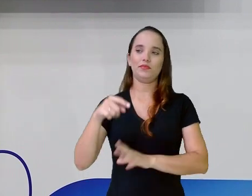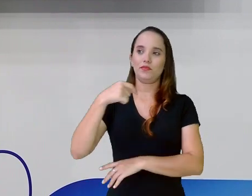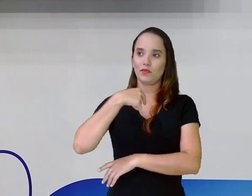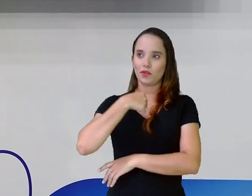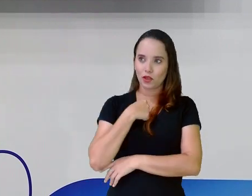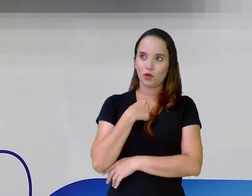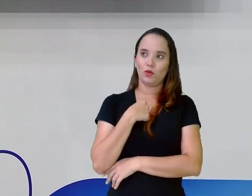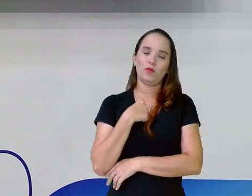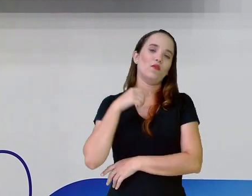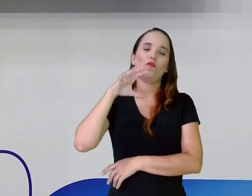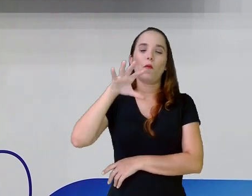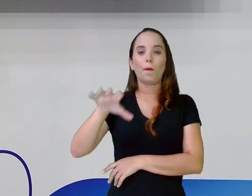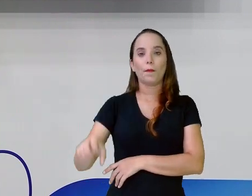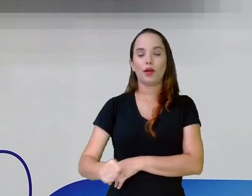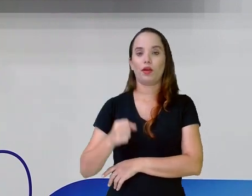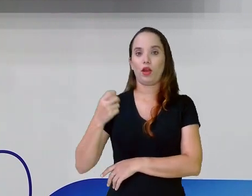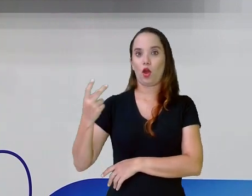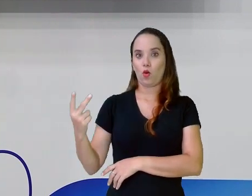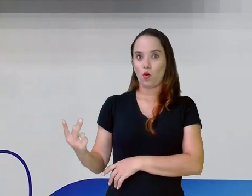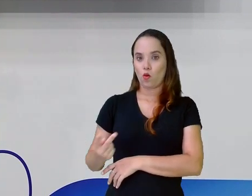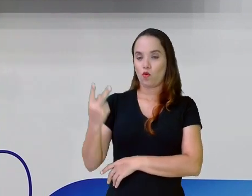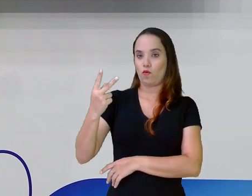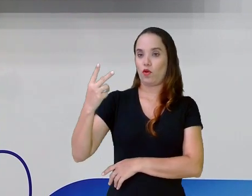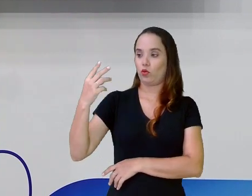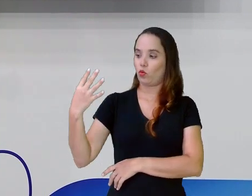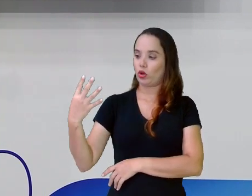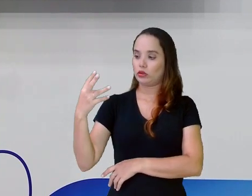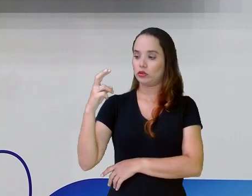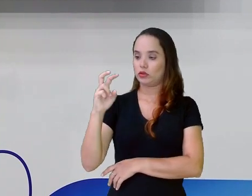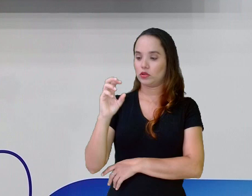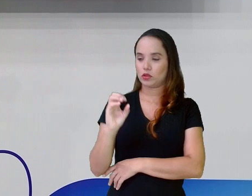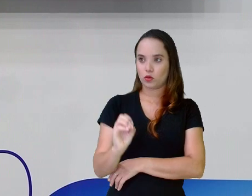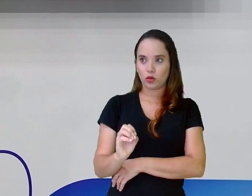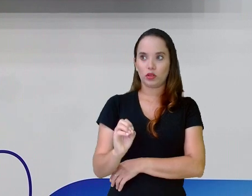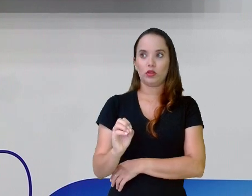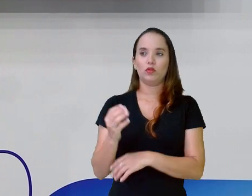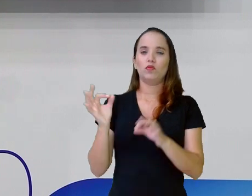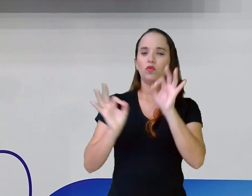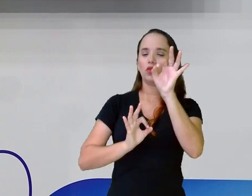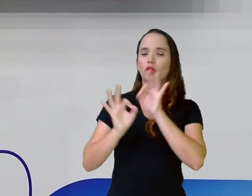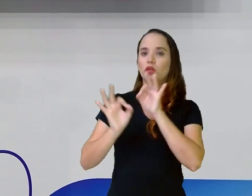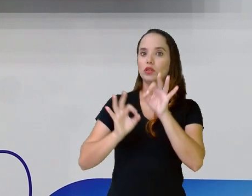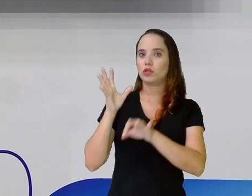vou pegar os meus 450, vou até montar logo